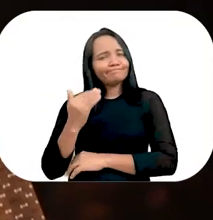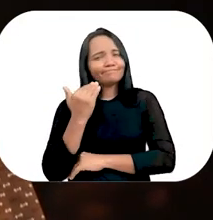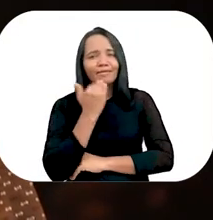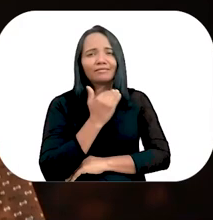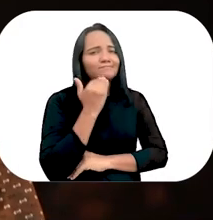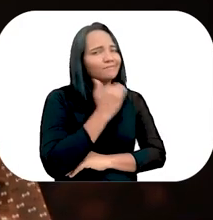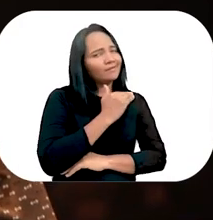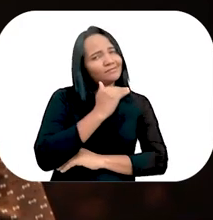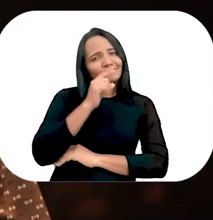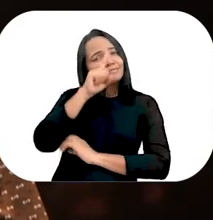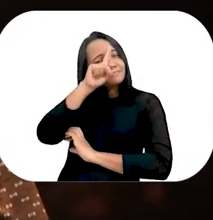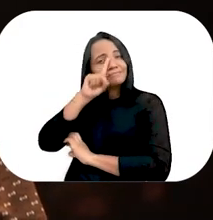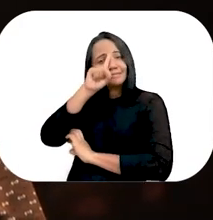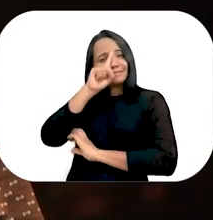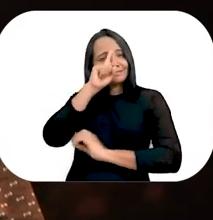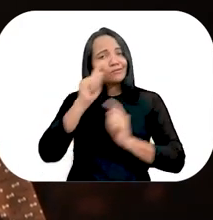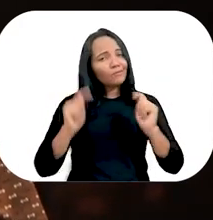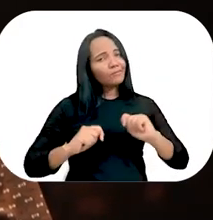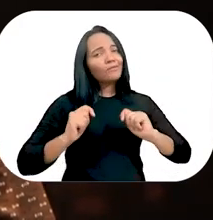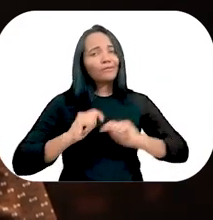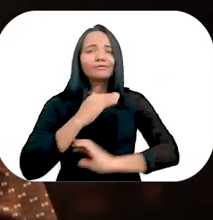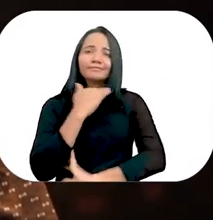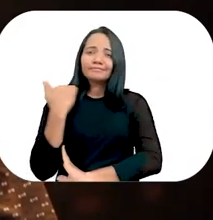defeito que mata.